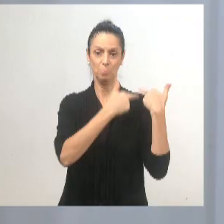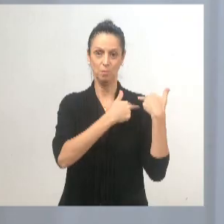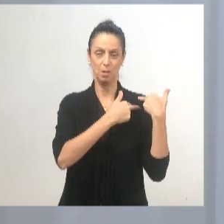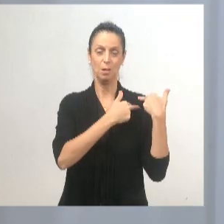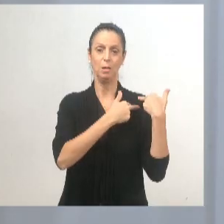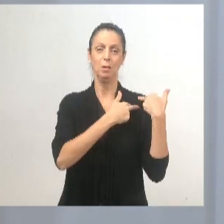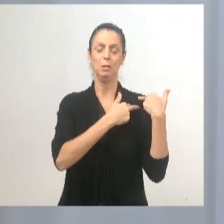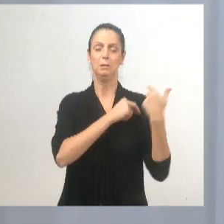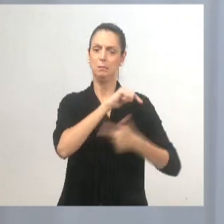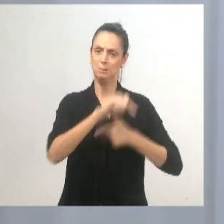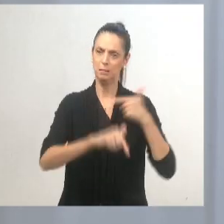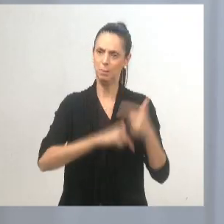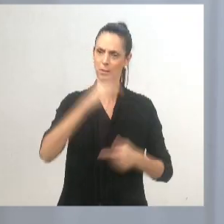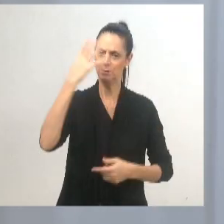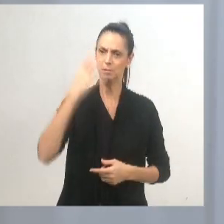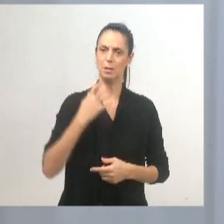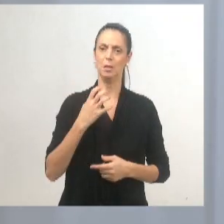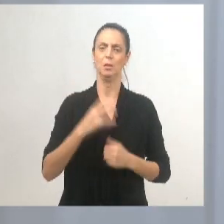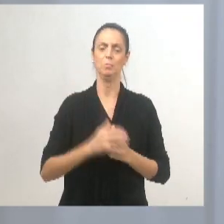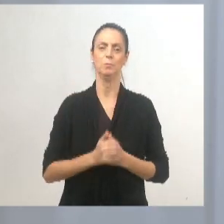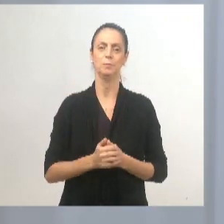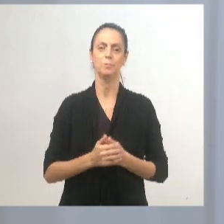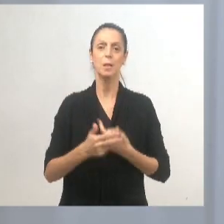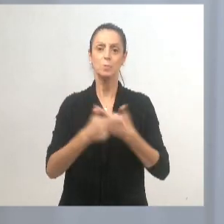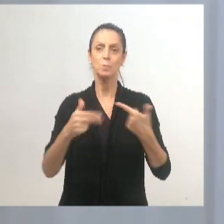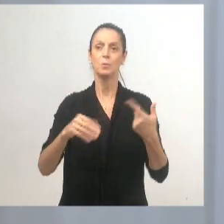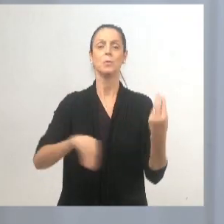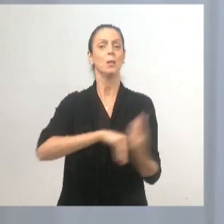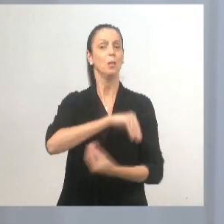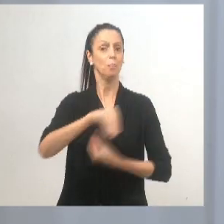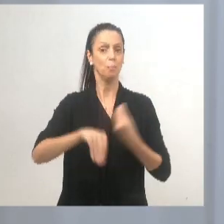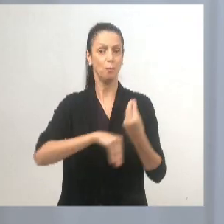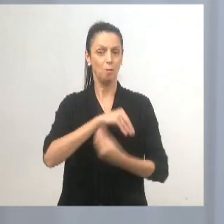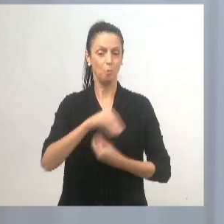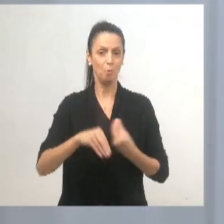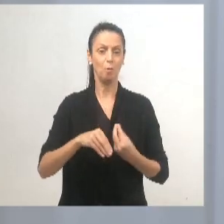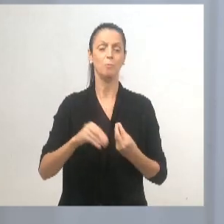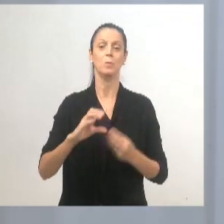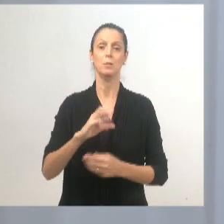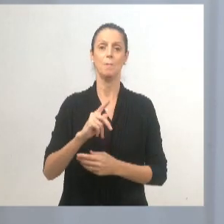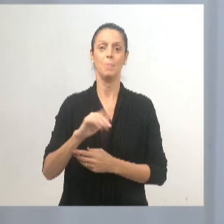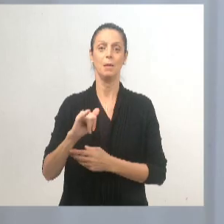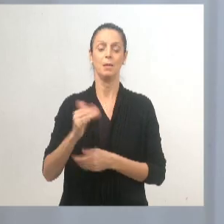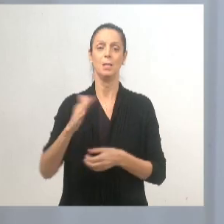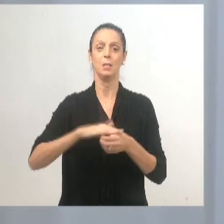muita serenidade os fatos que envolvem a chamada CPI do esgoto.